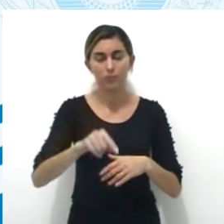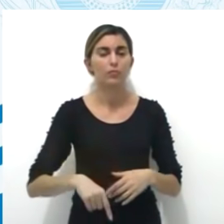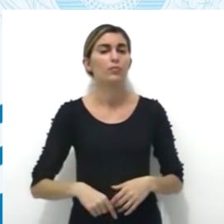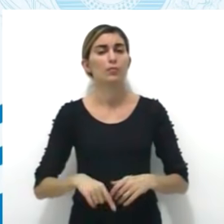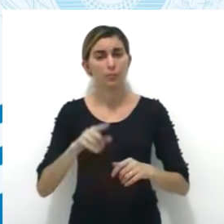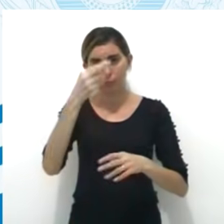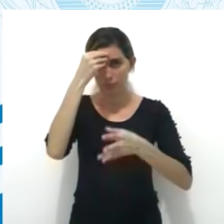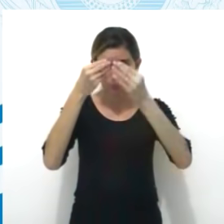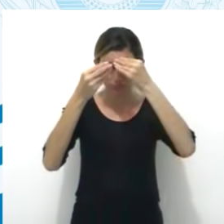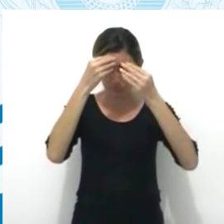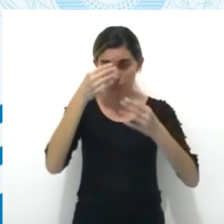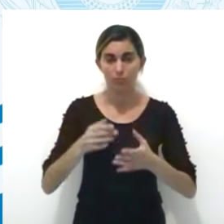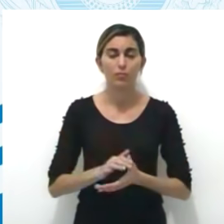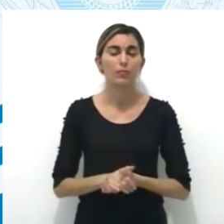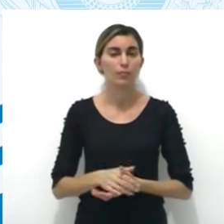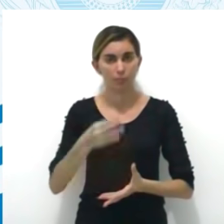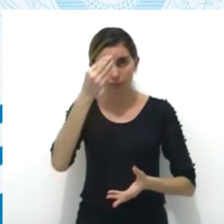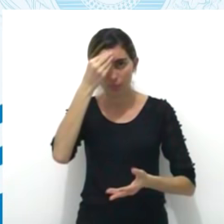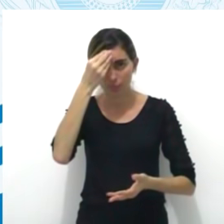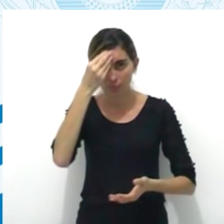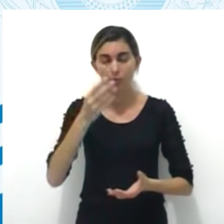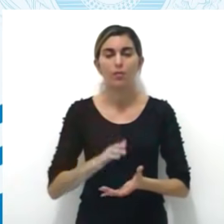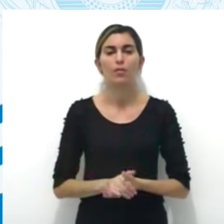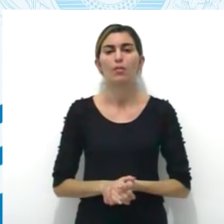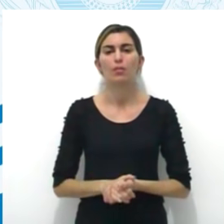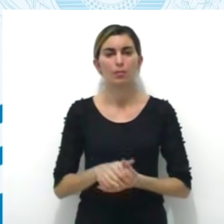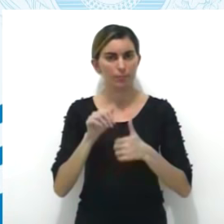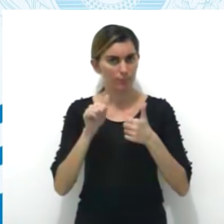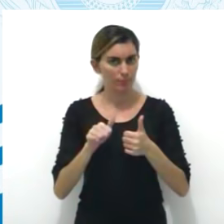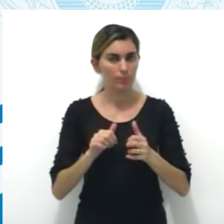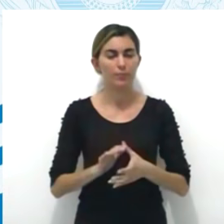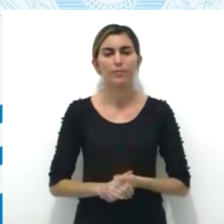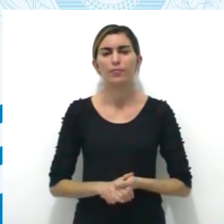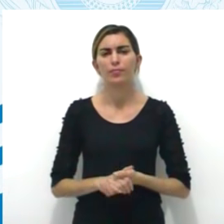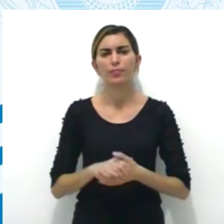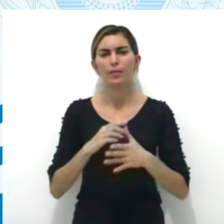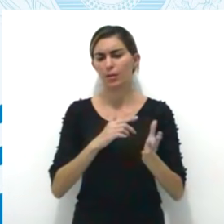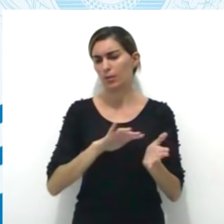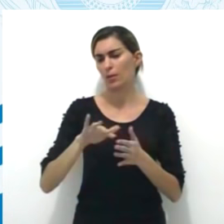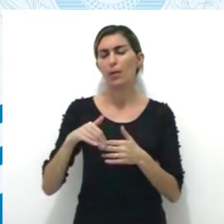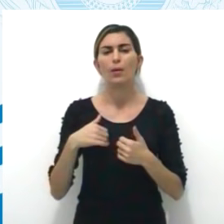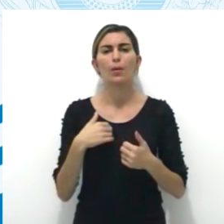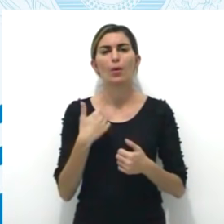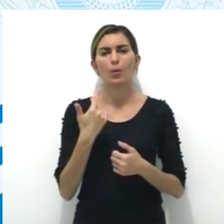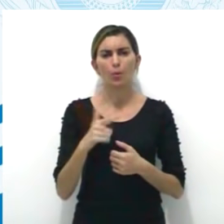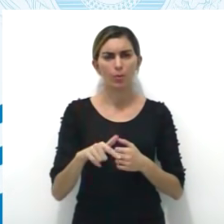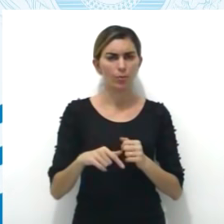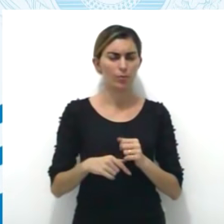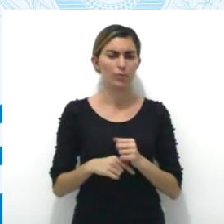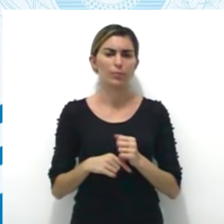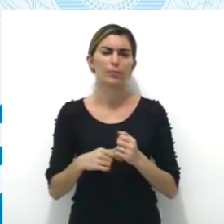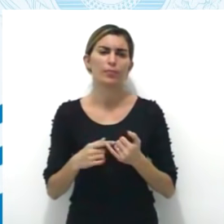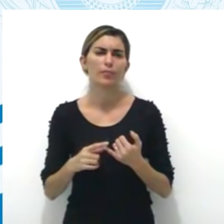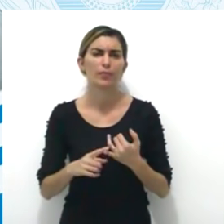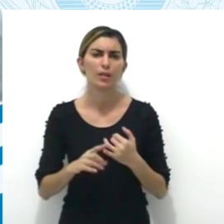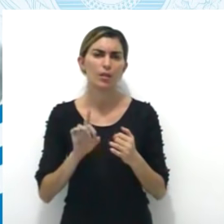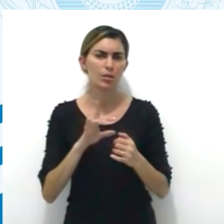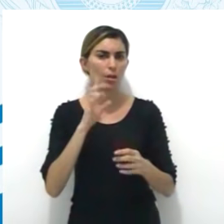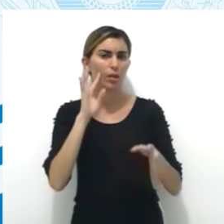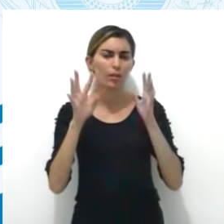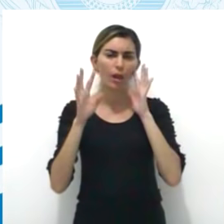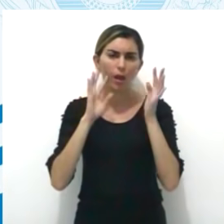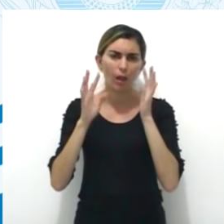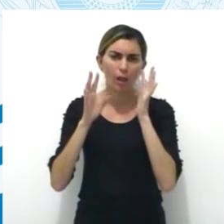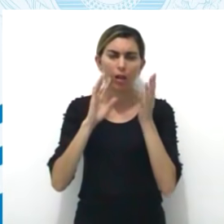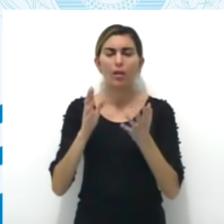vocês. Então, decorem, tá certo? Então, Darwin formulou